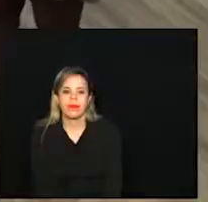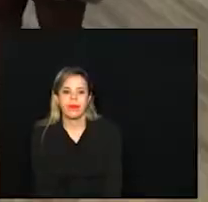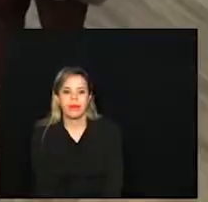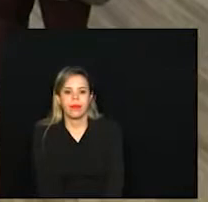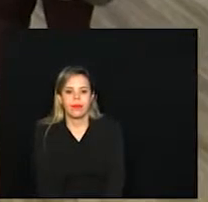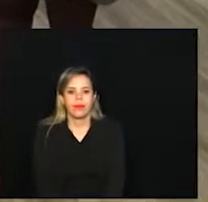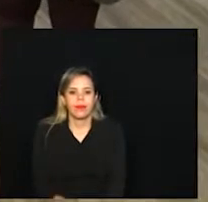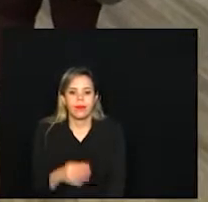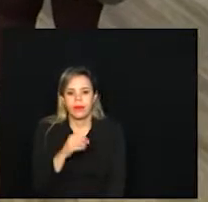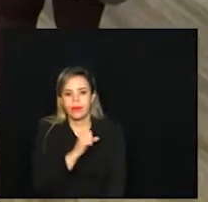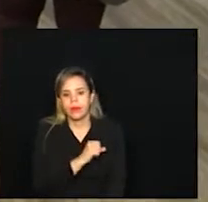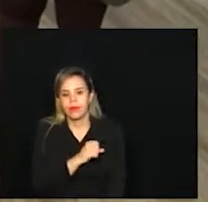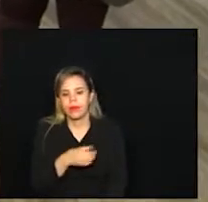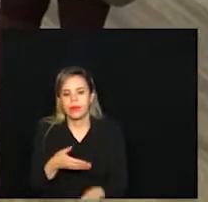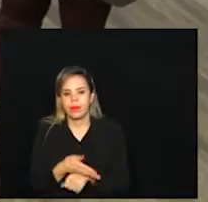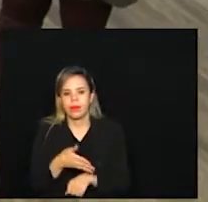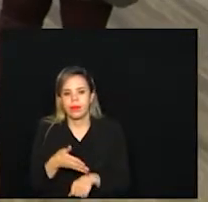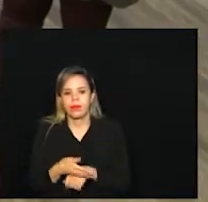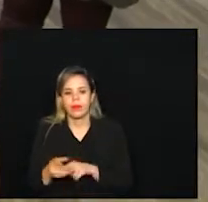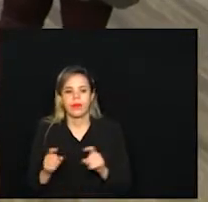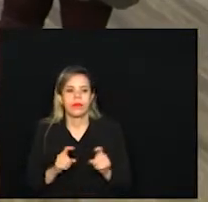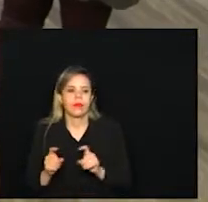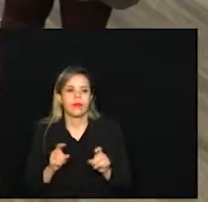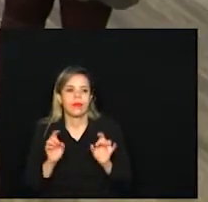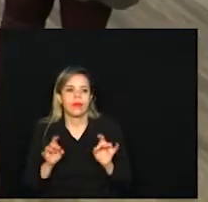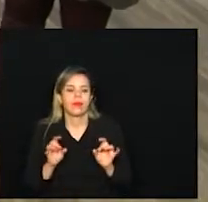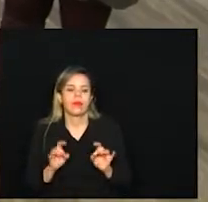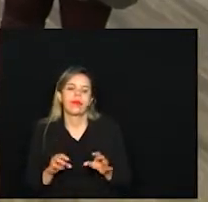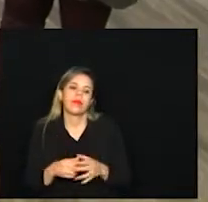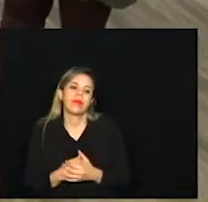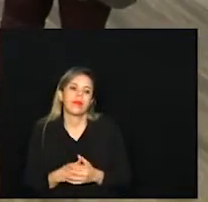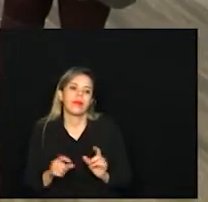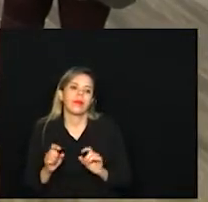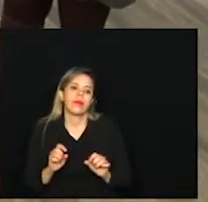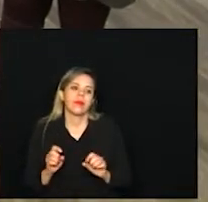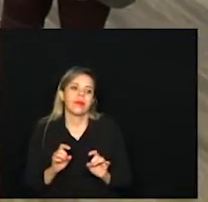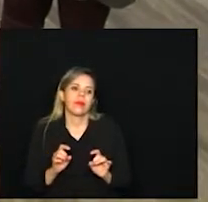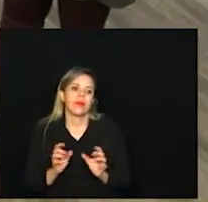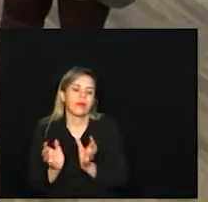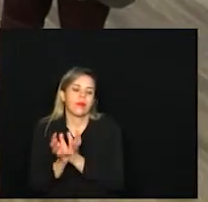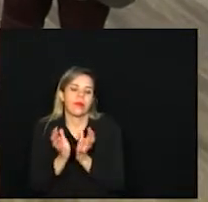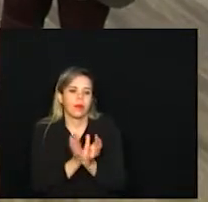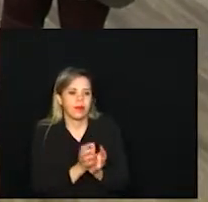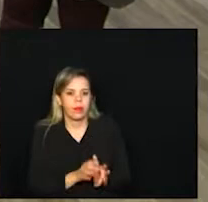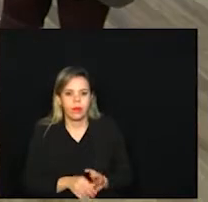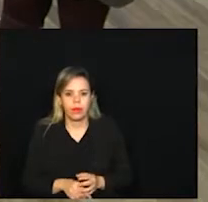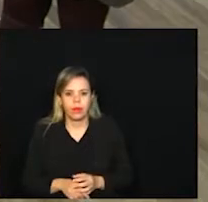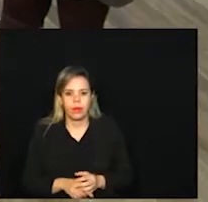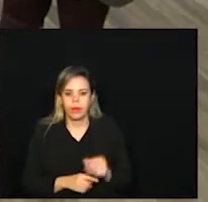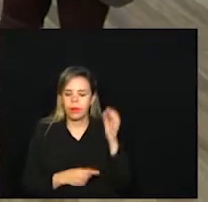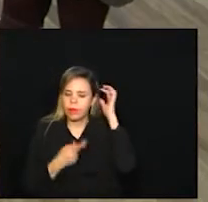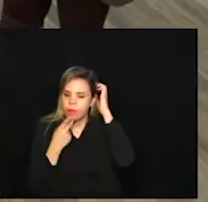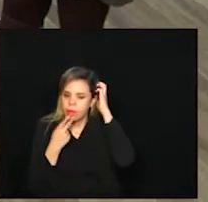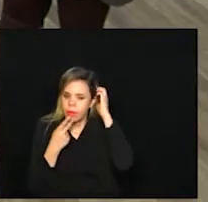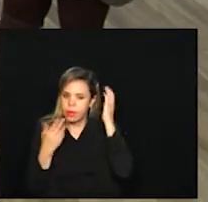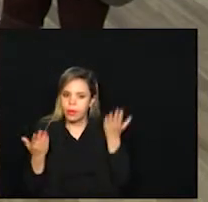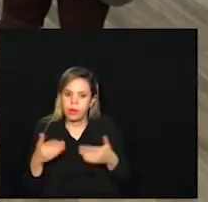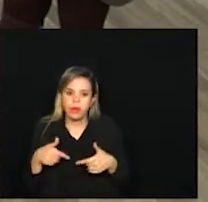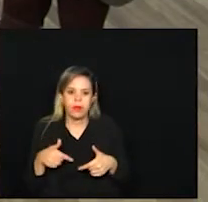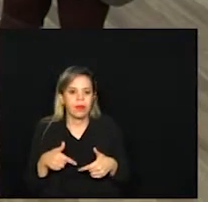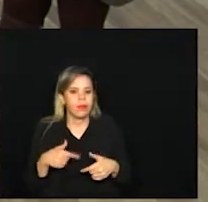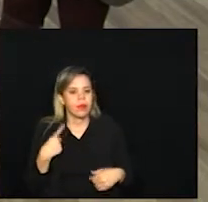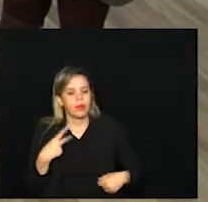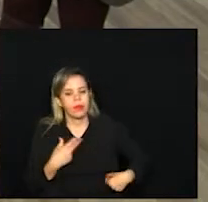o quanto antes estará participando das reuniões extraordinárias as reuniões de comissão falando agora sobre o